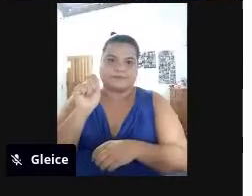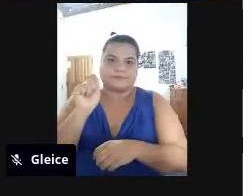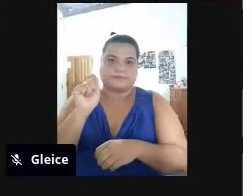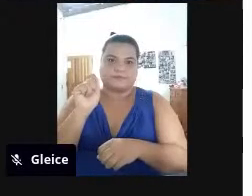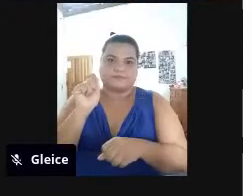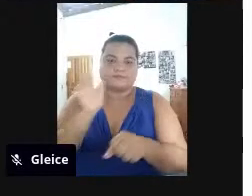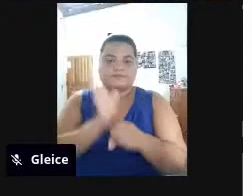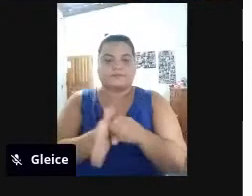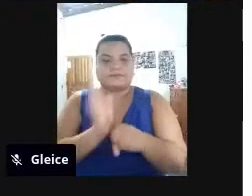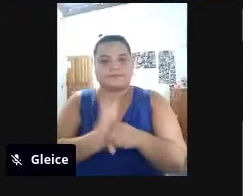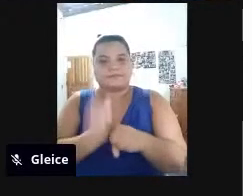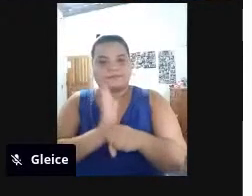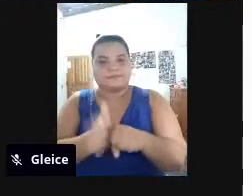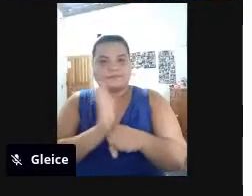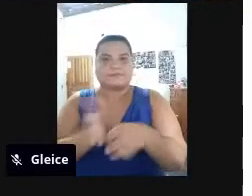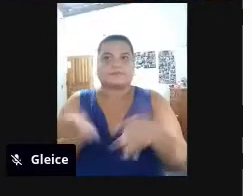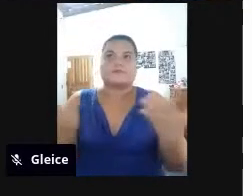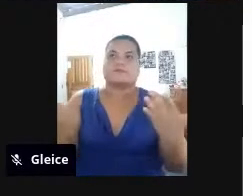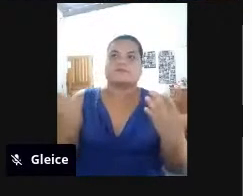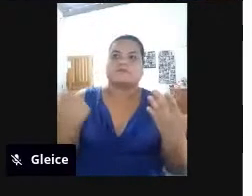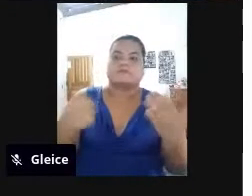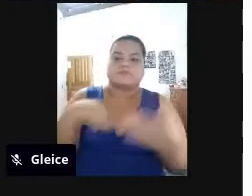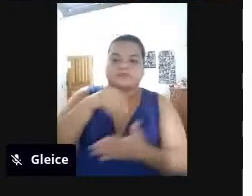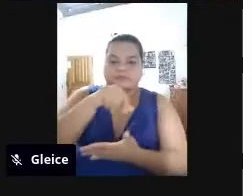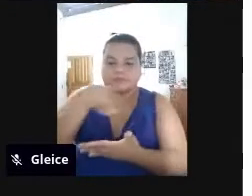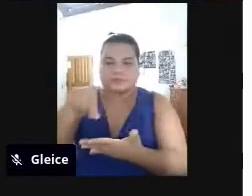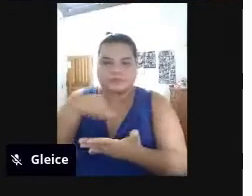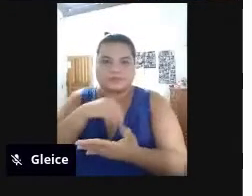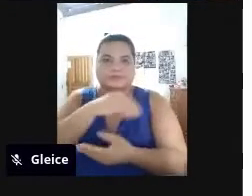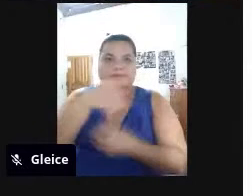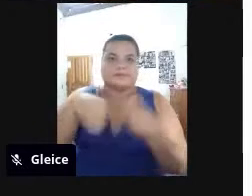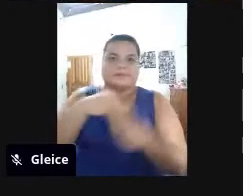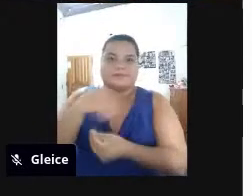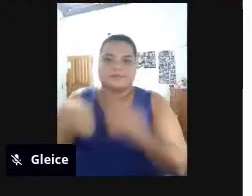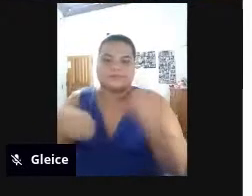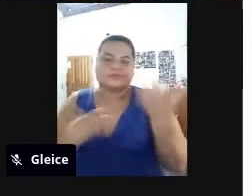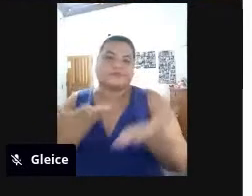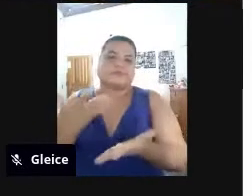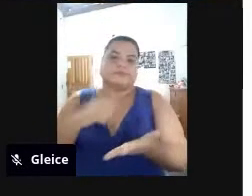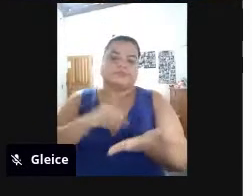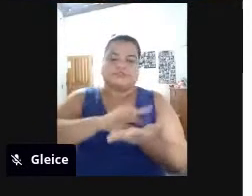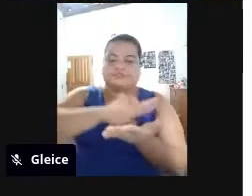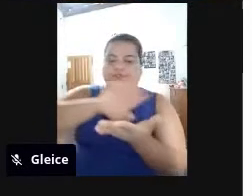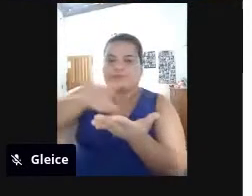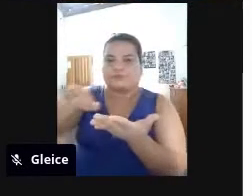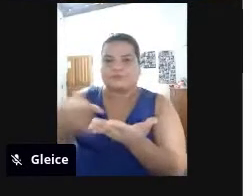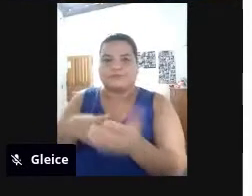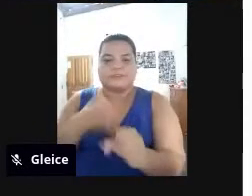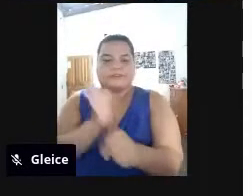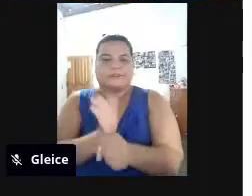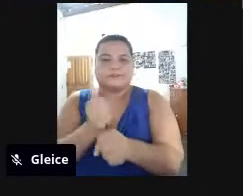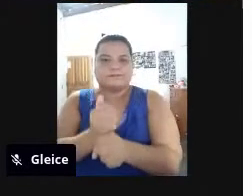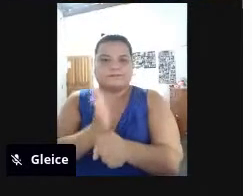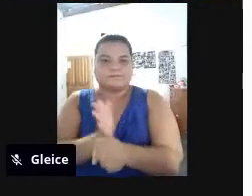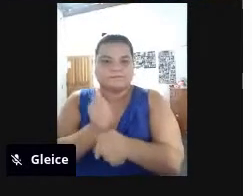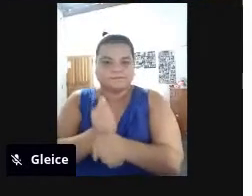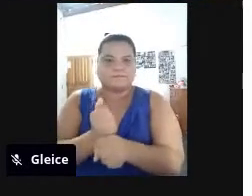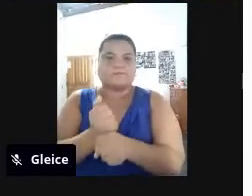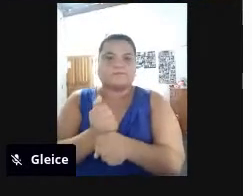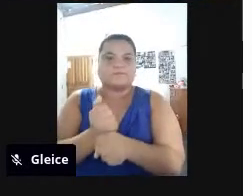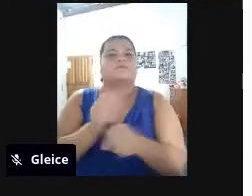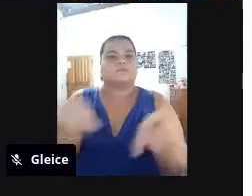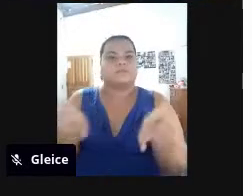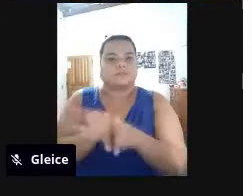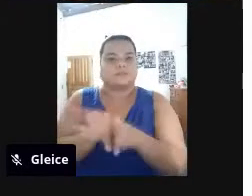com tahine, ou pasta de amendoim, pasta de castanha de caju, diversas opções. Gente, tudo vai